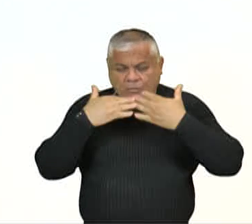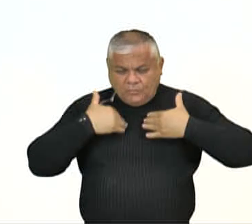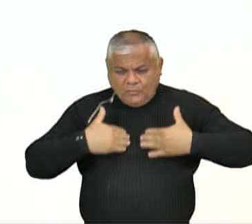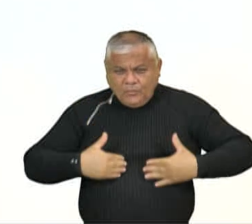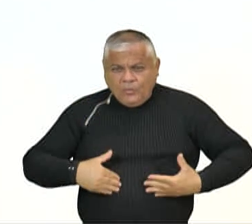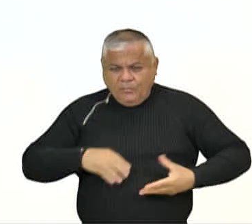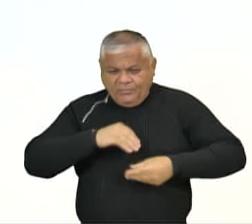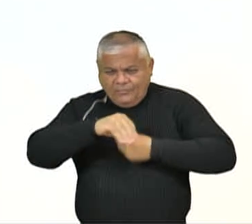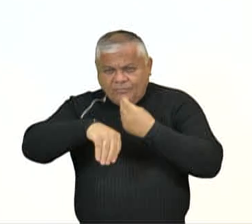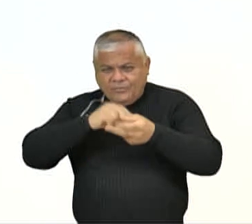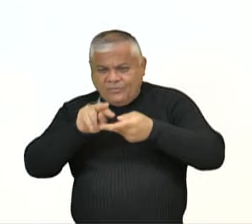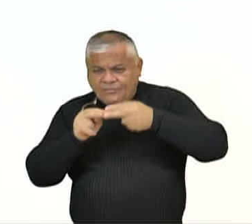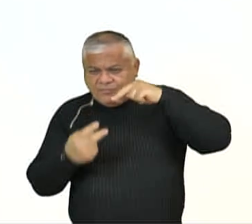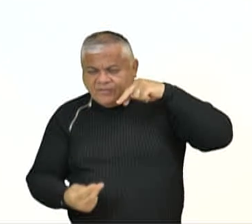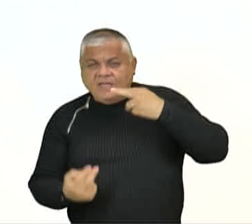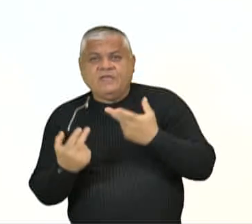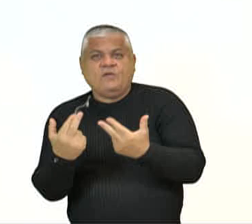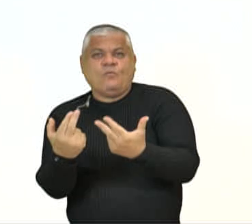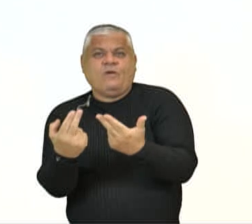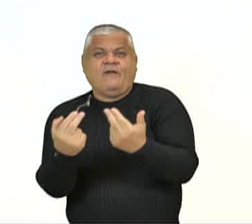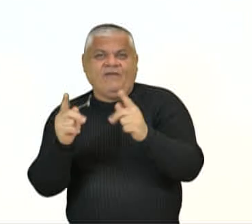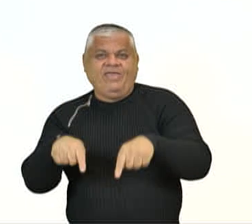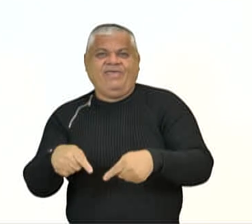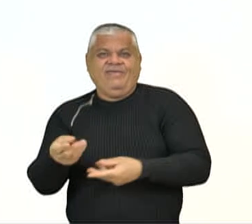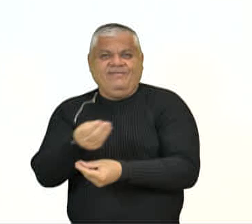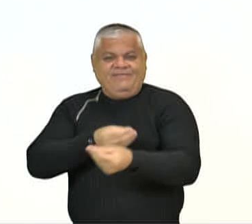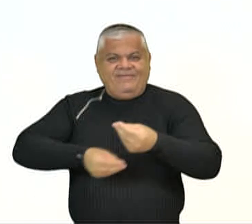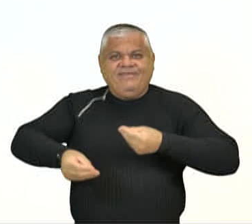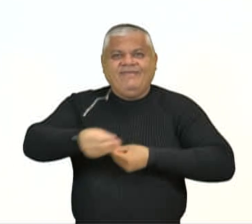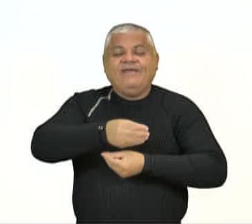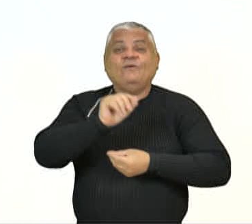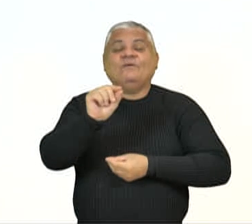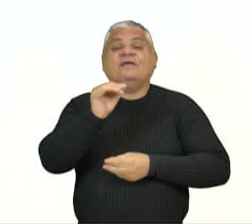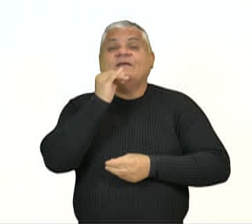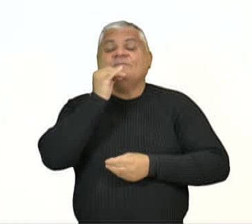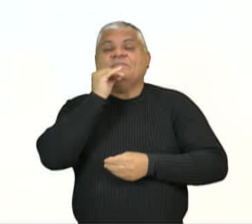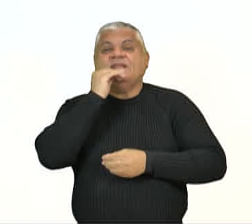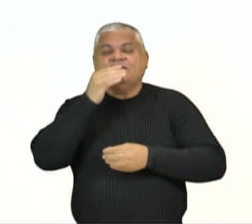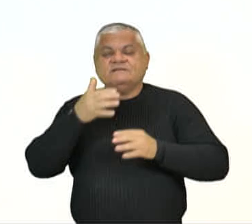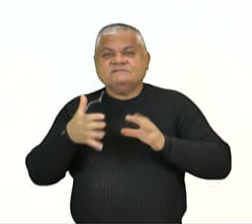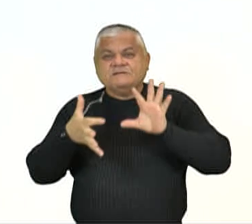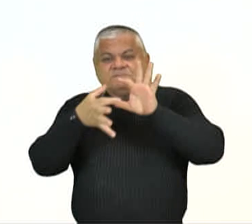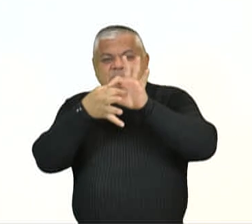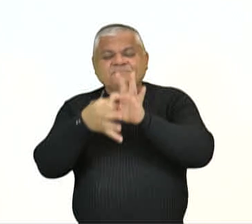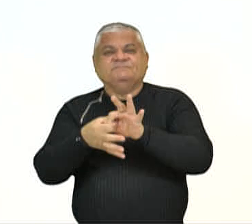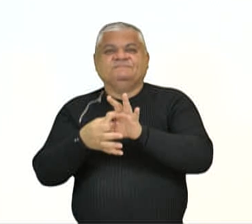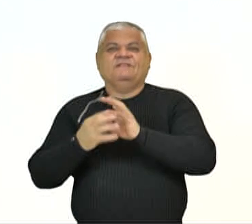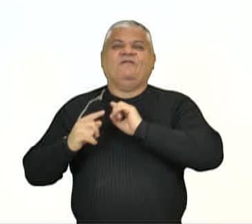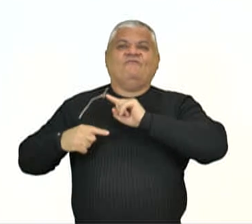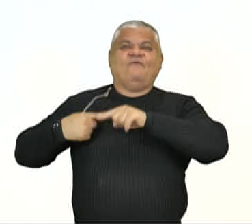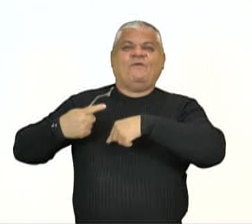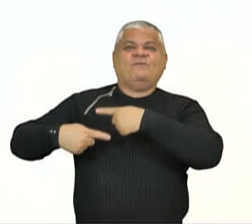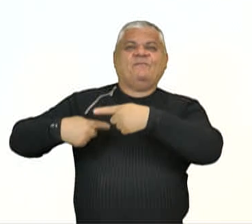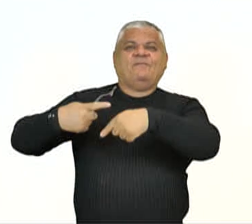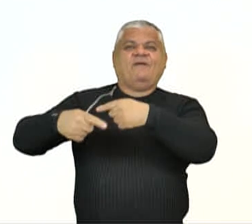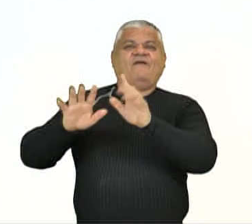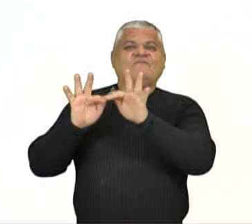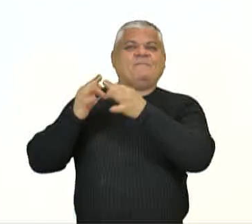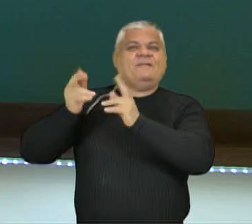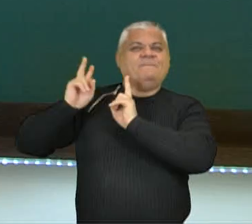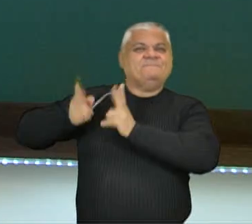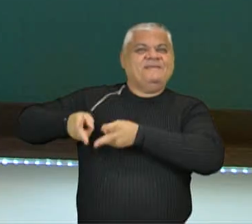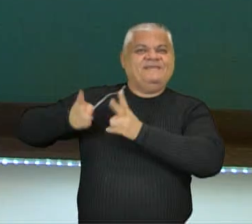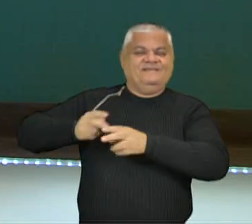organismos, mais genes iguais eles vão compartilhar, indicando uma proximidade evolutiva, e isso contribui